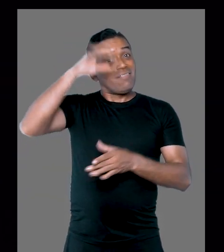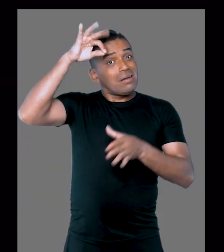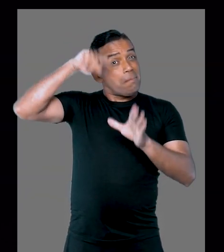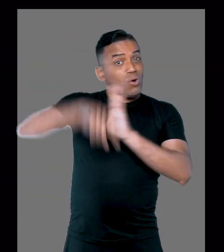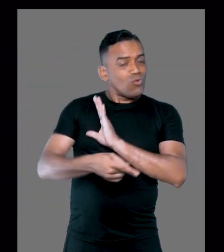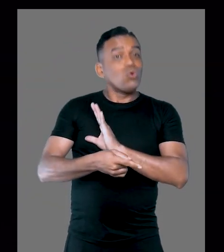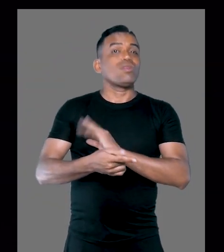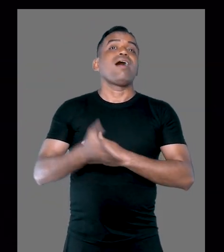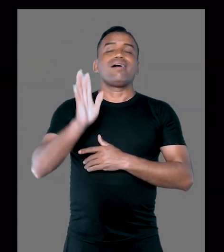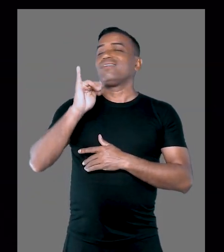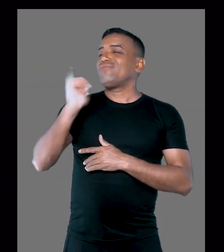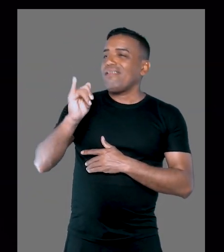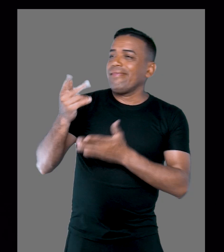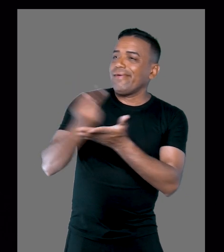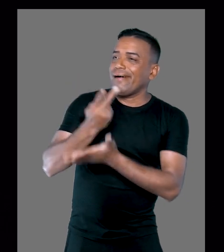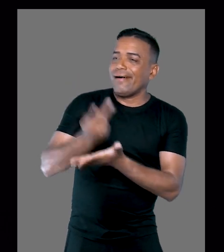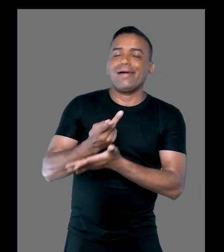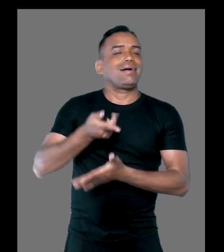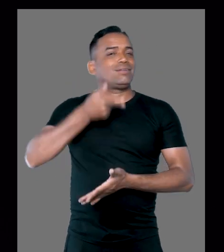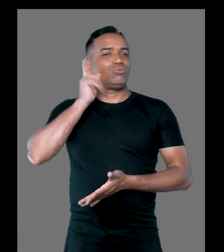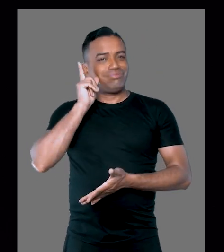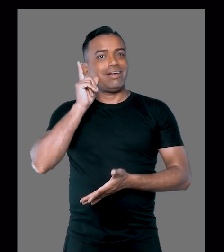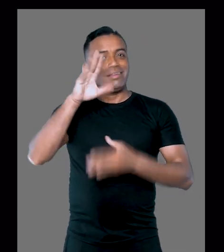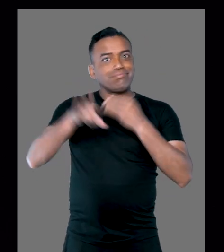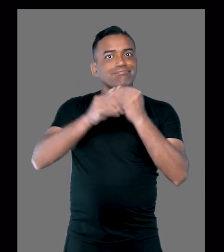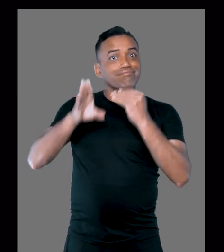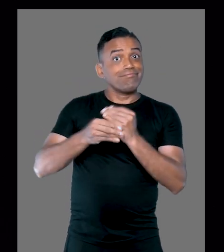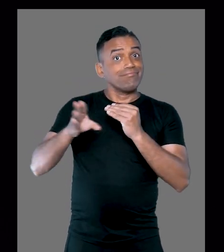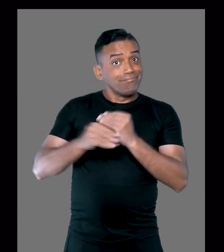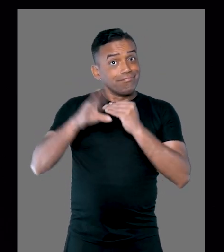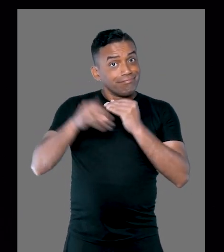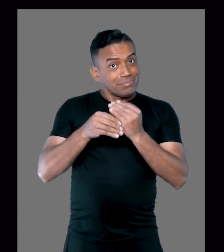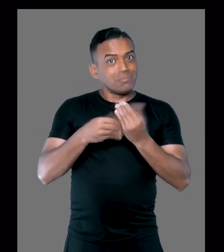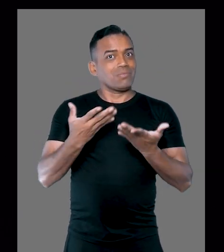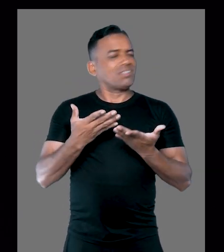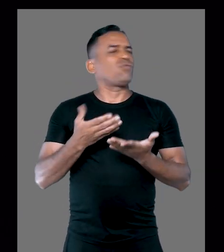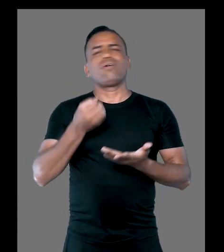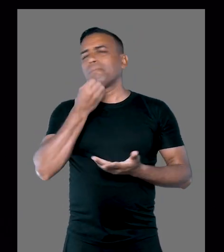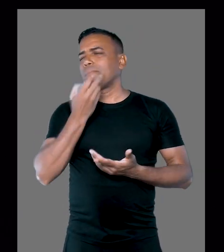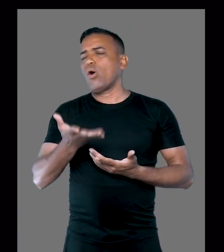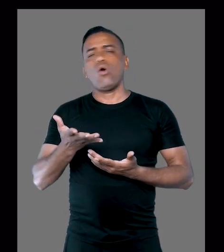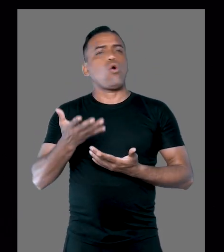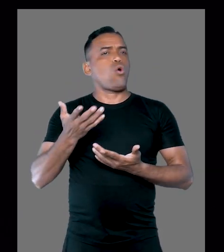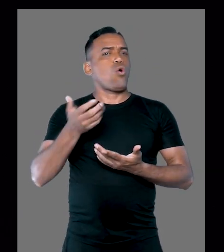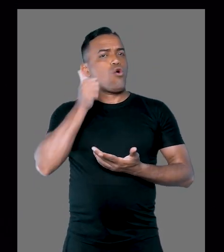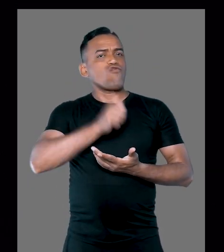falei, eu te falei errado, eu te falei incompleto, e acrescentava as coisas. Então, foi muito bacana ouvir da minha